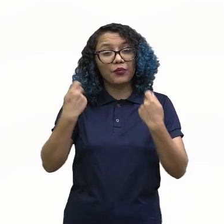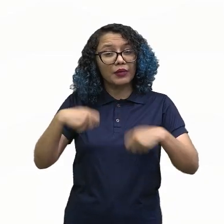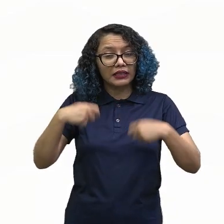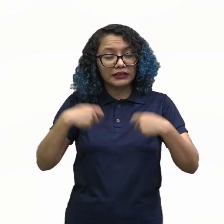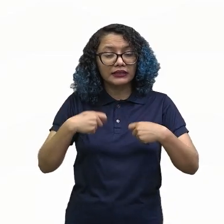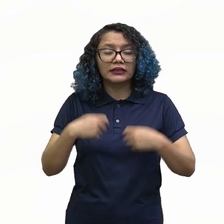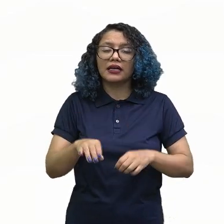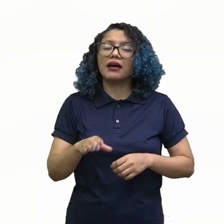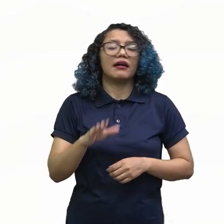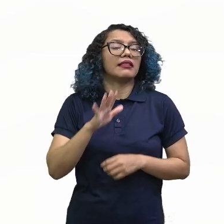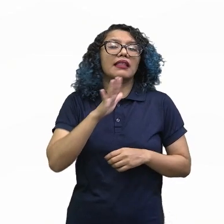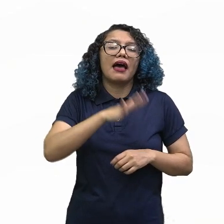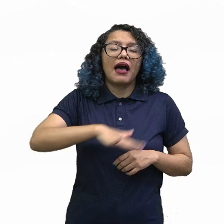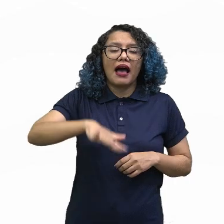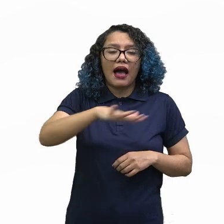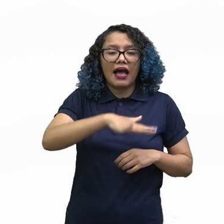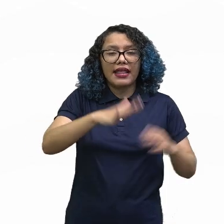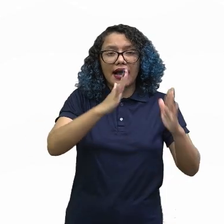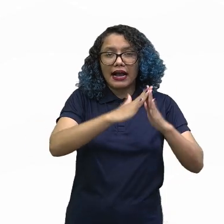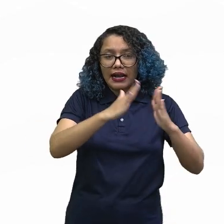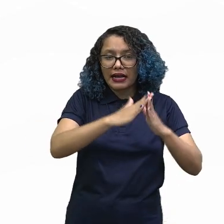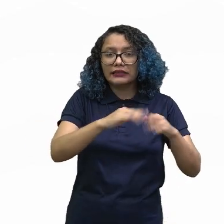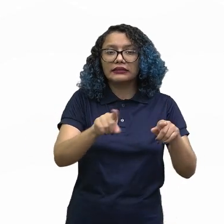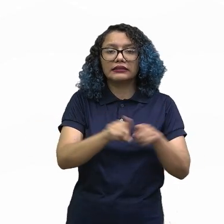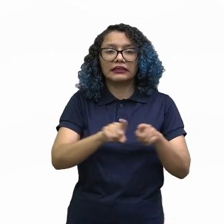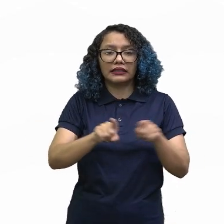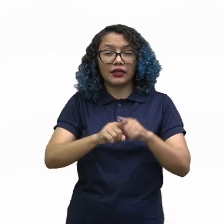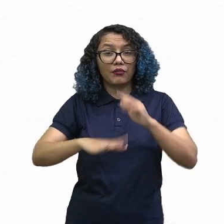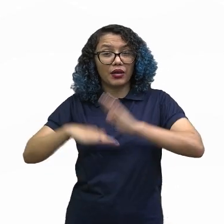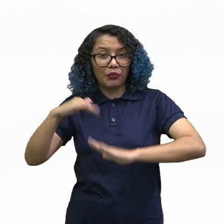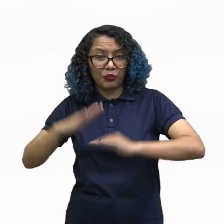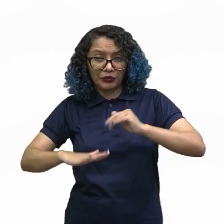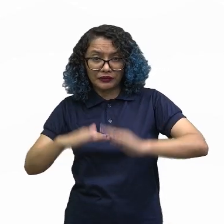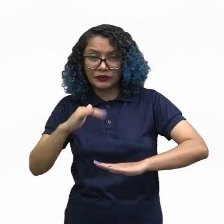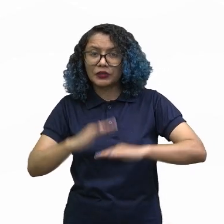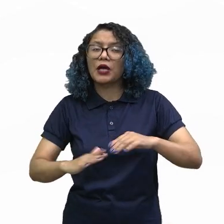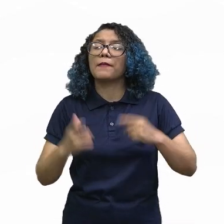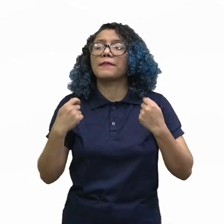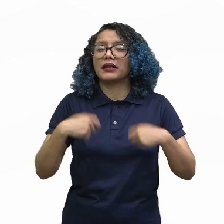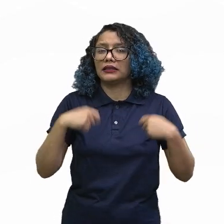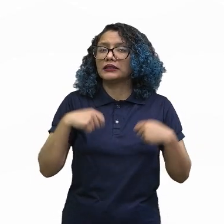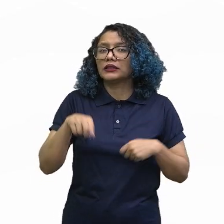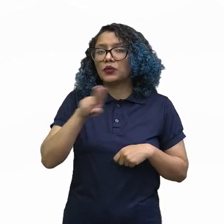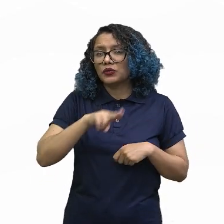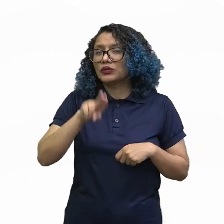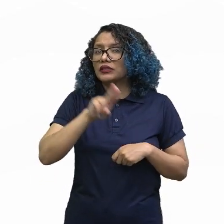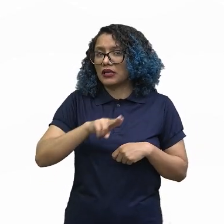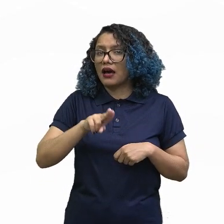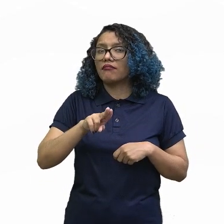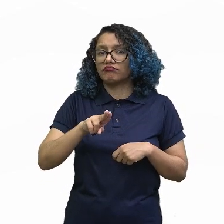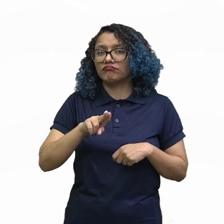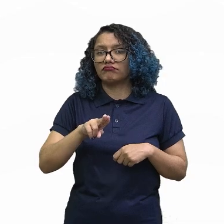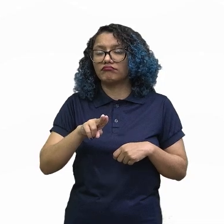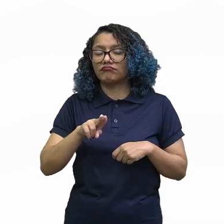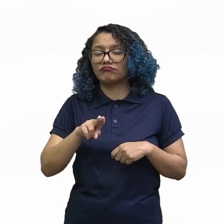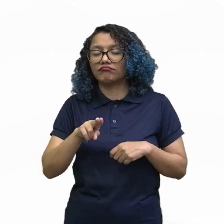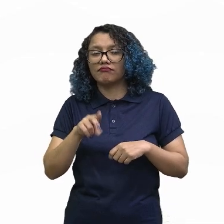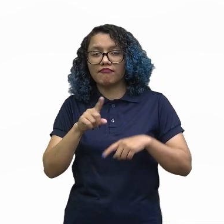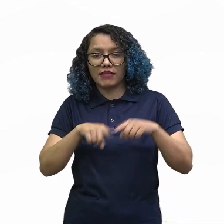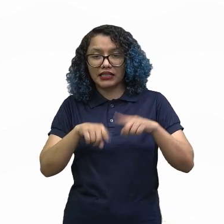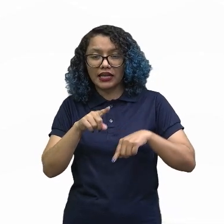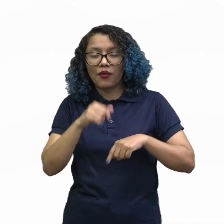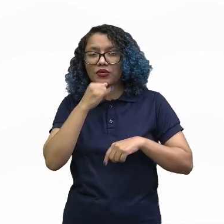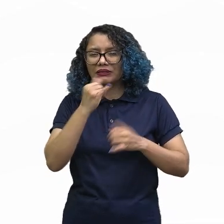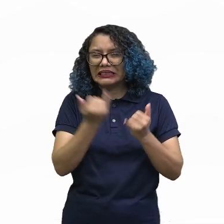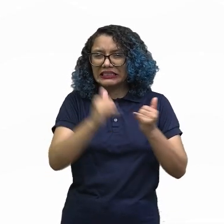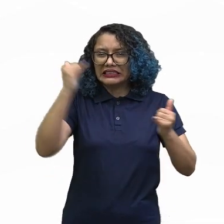em ambientes domiciliares quanto profissionais. Aí você tem, para evitar